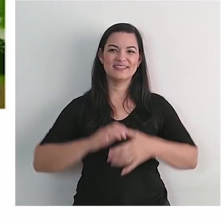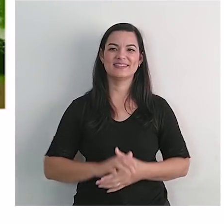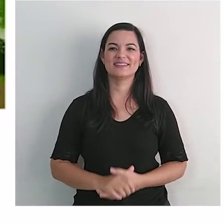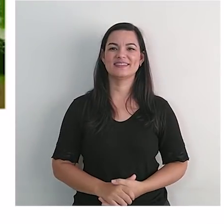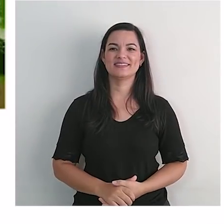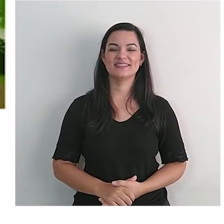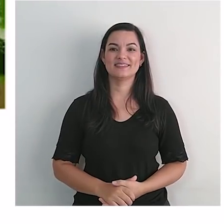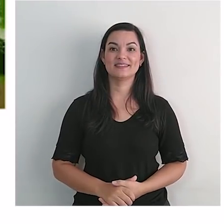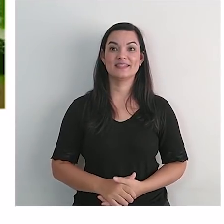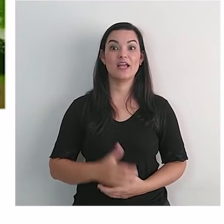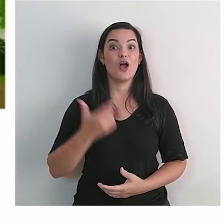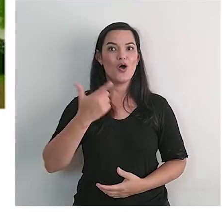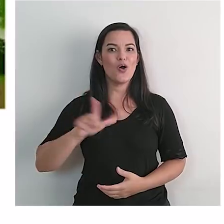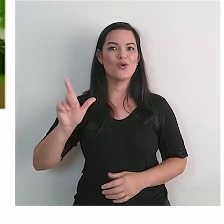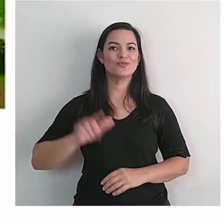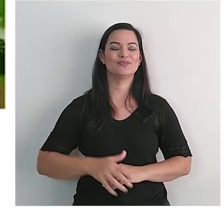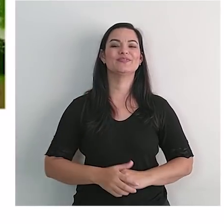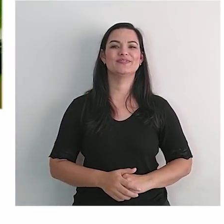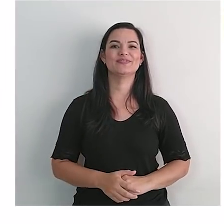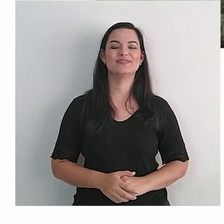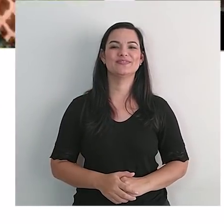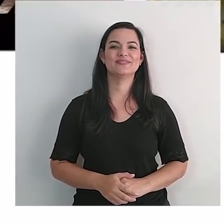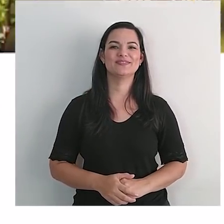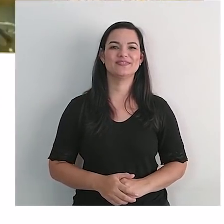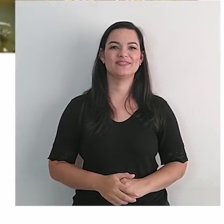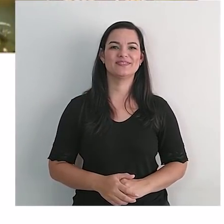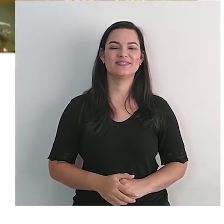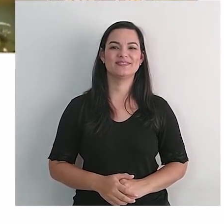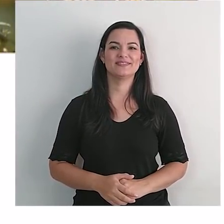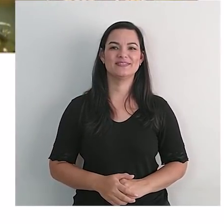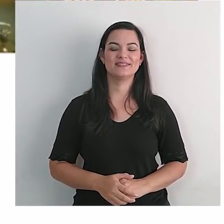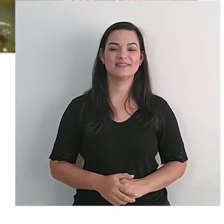besouro. Vamos para a próxima.